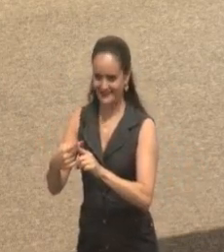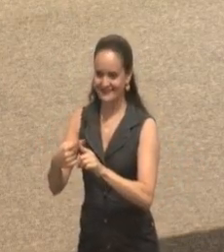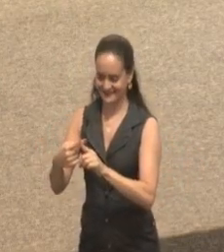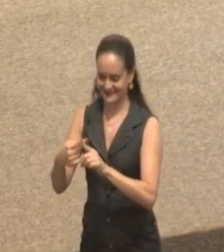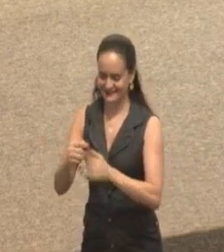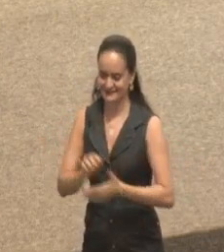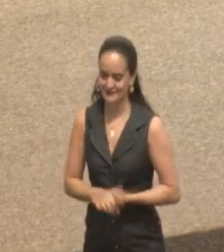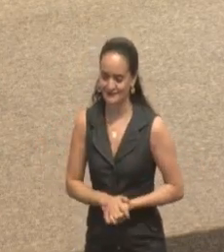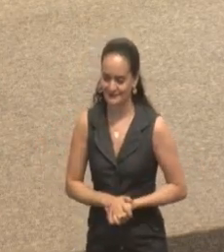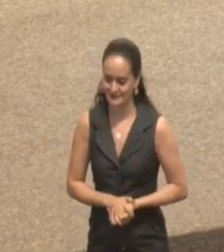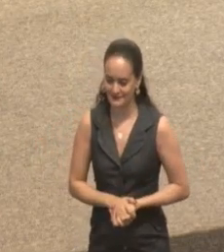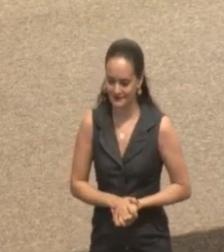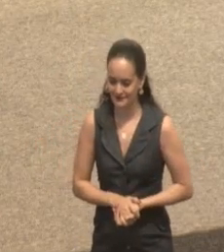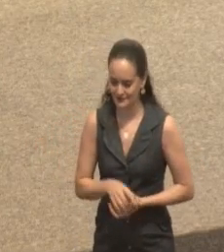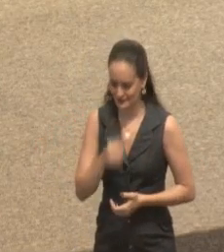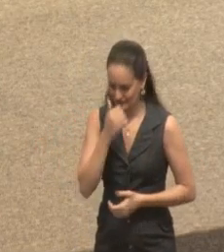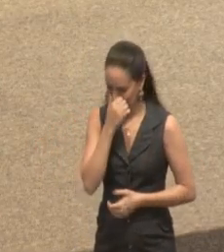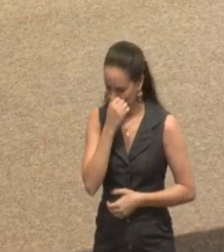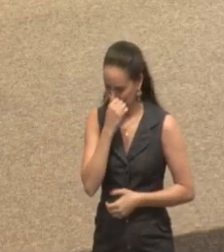pessoas.